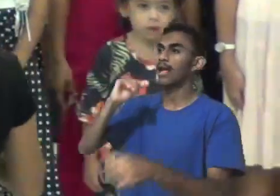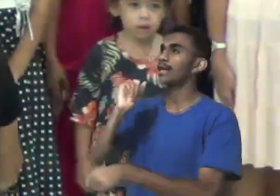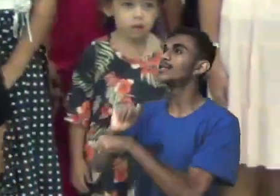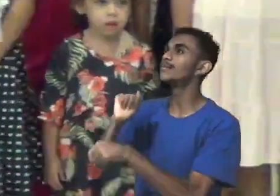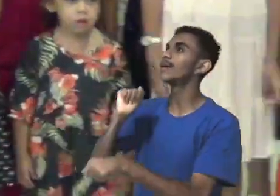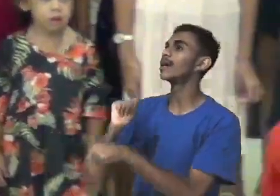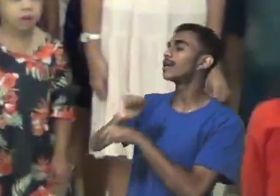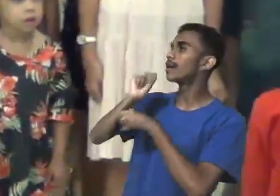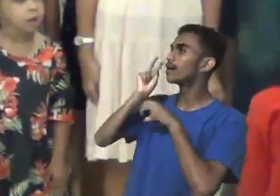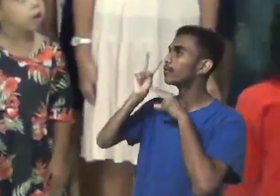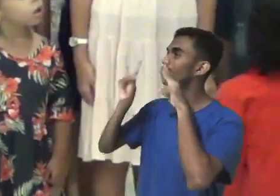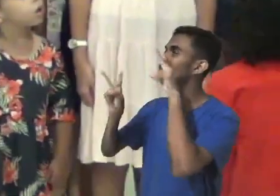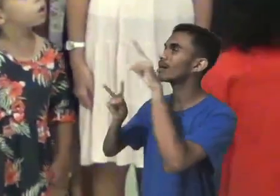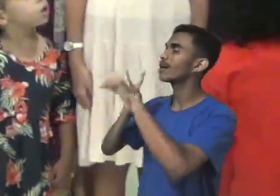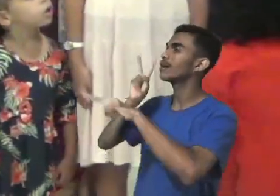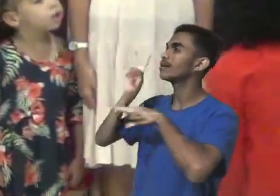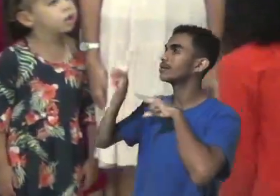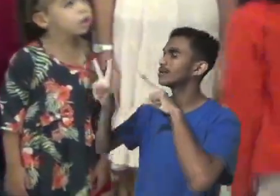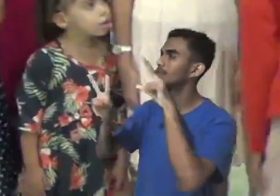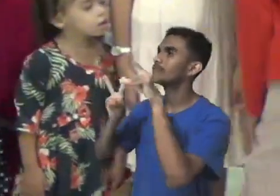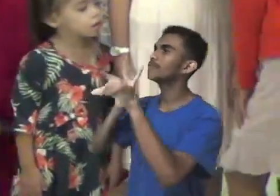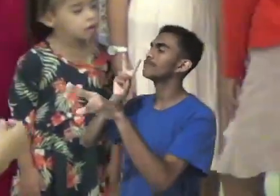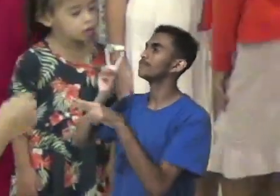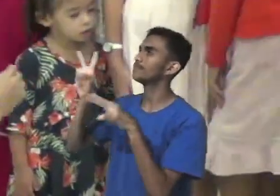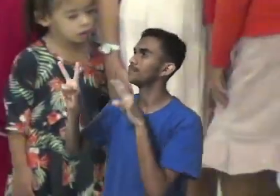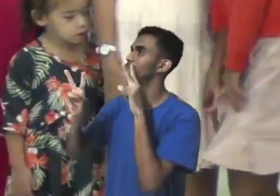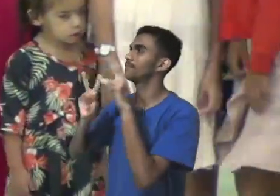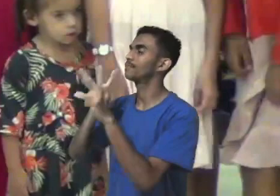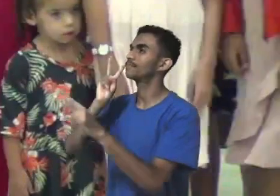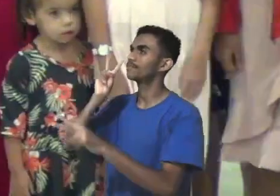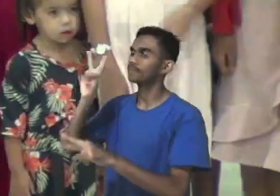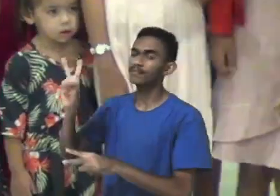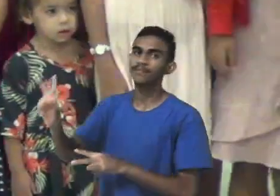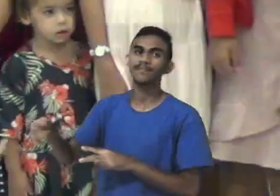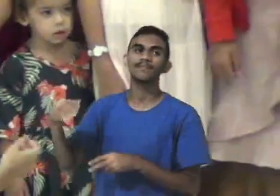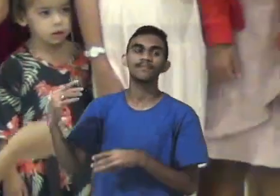viver, esperando pra te ver.